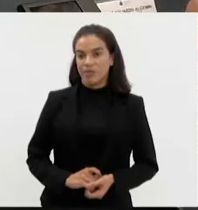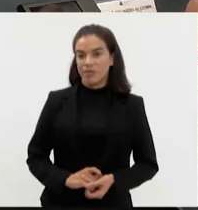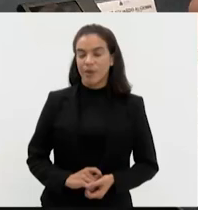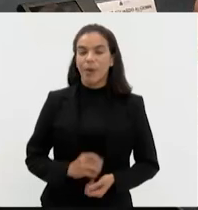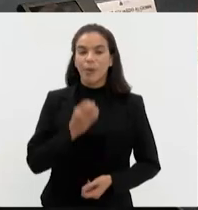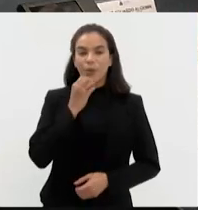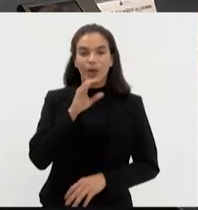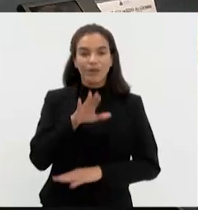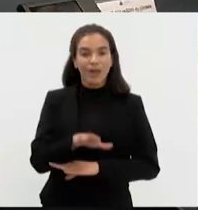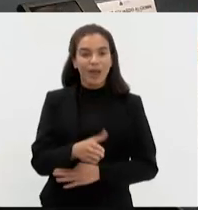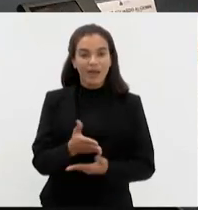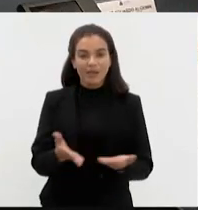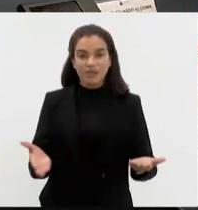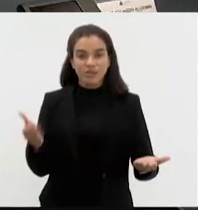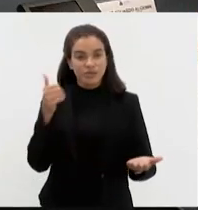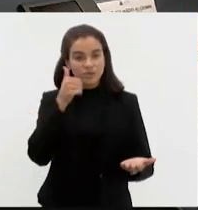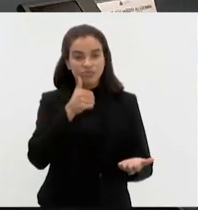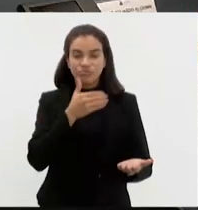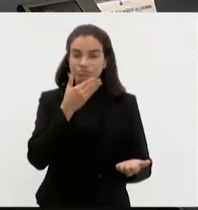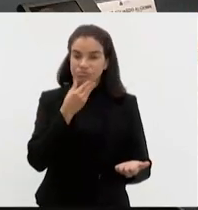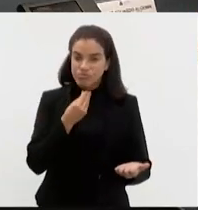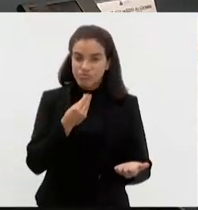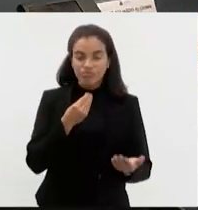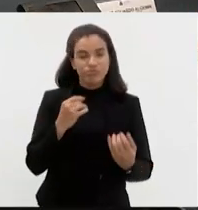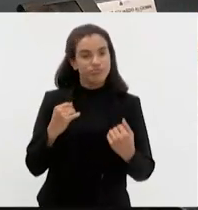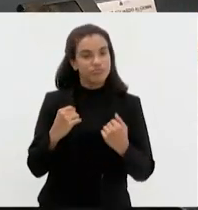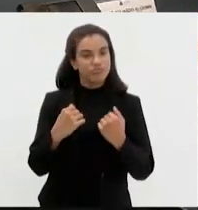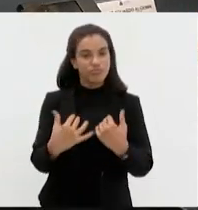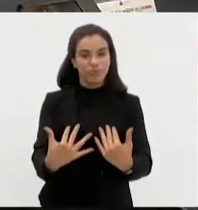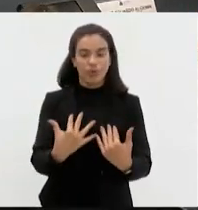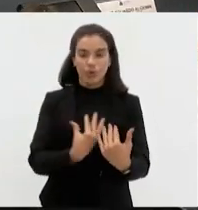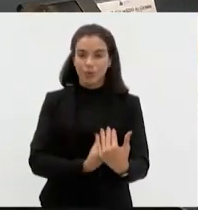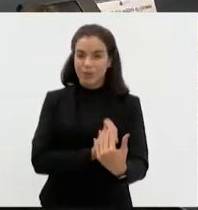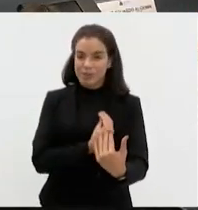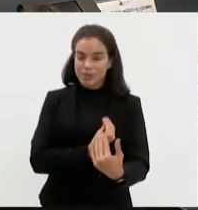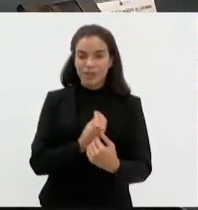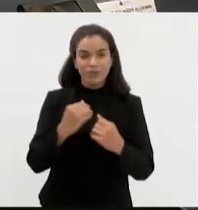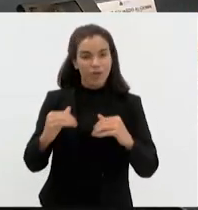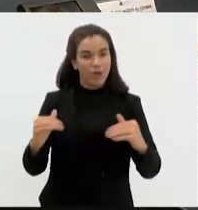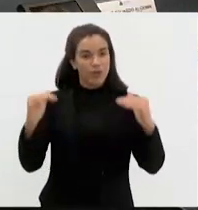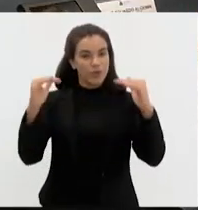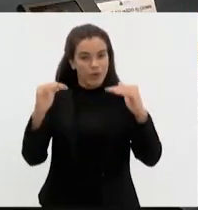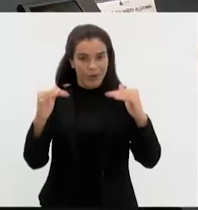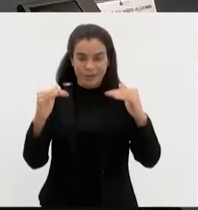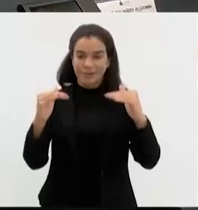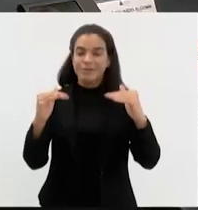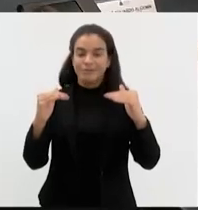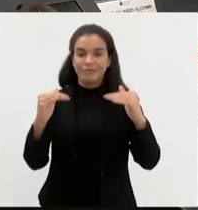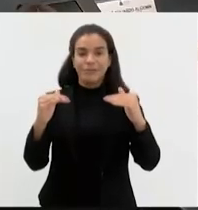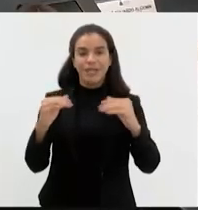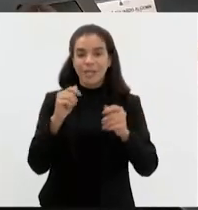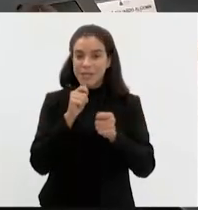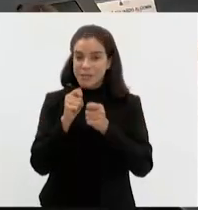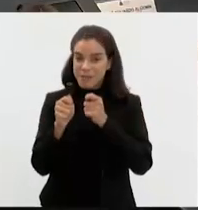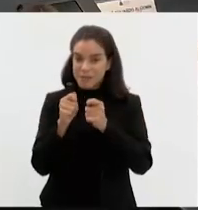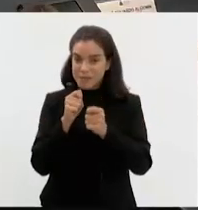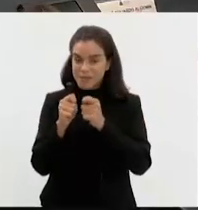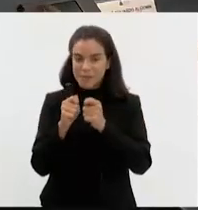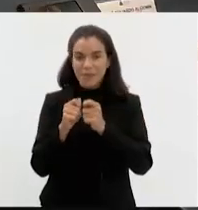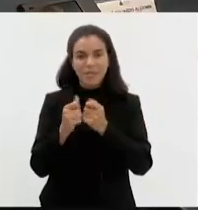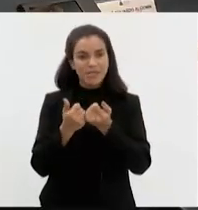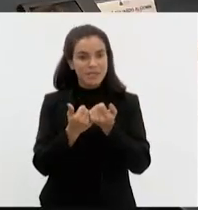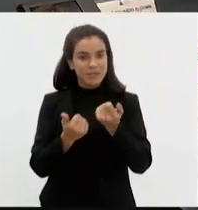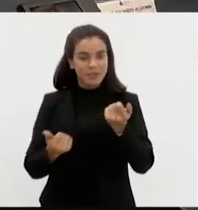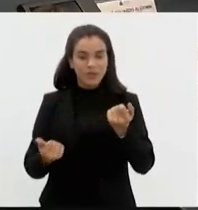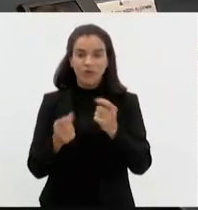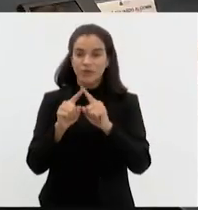Boa tarde senhoras e senhores público presente autoridades imprensa assessores